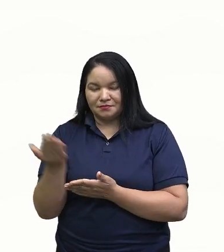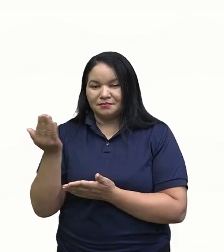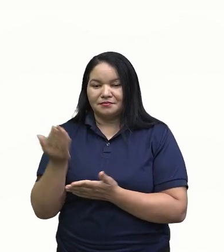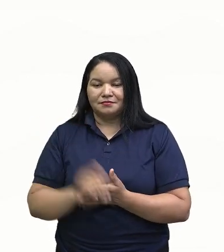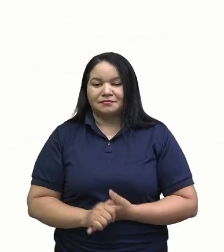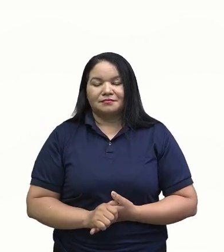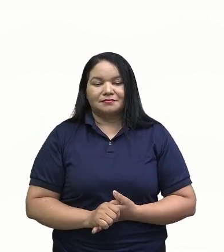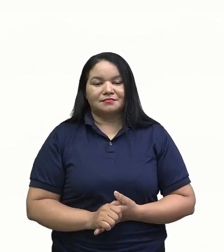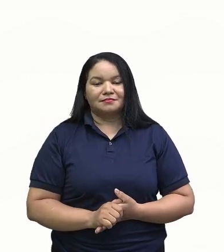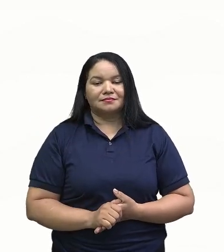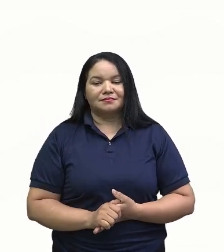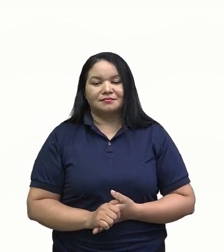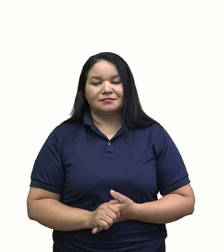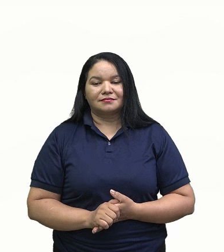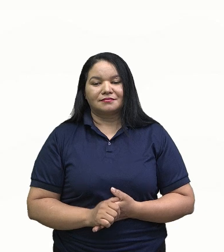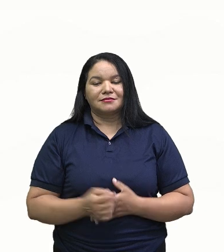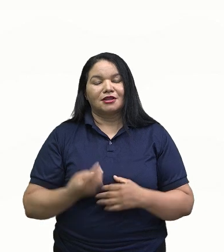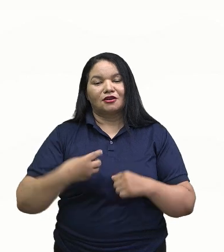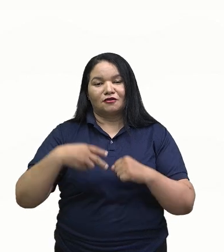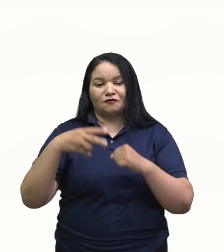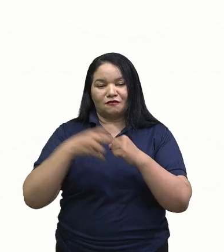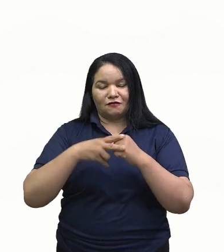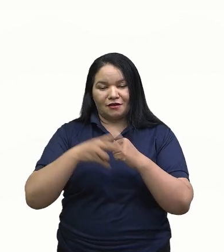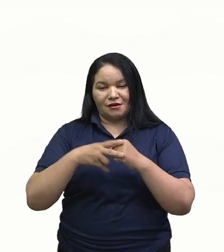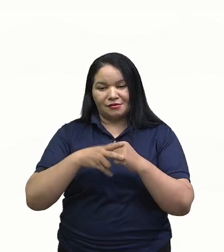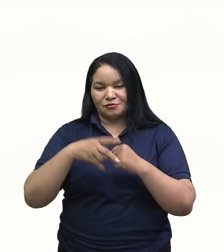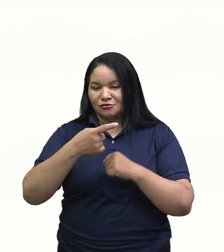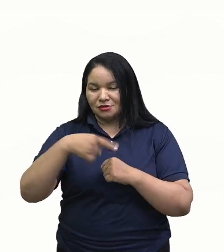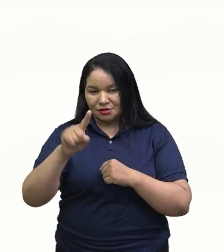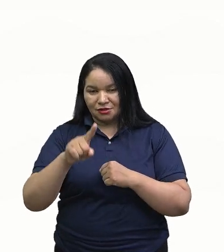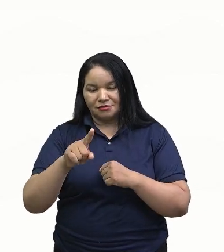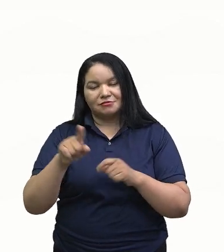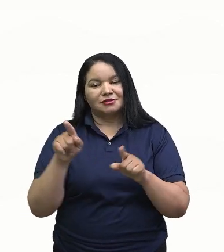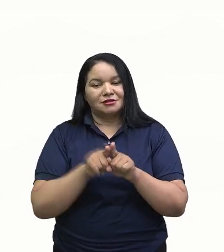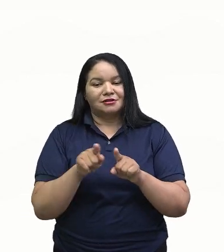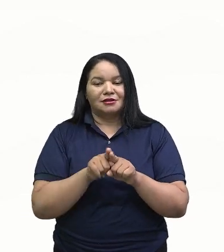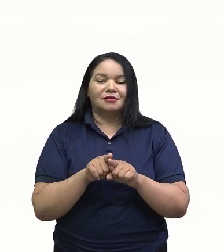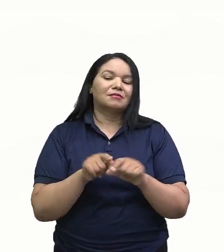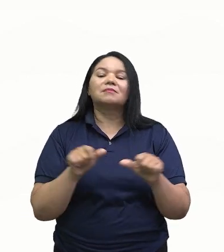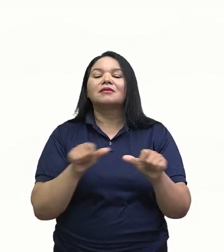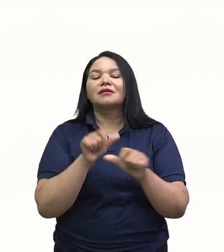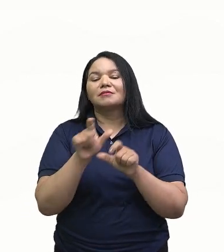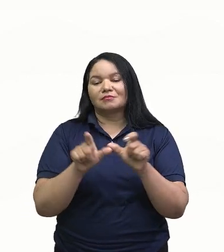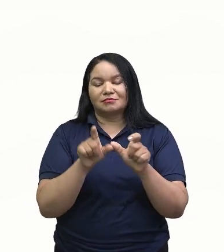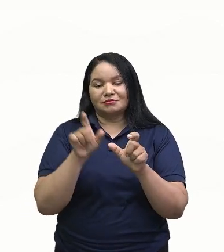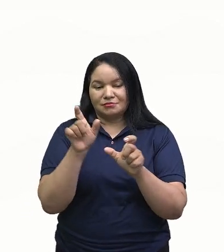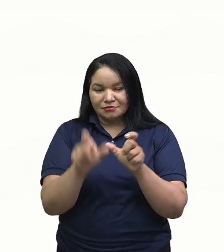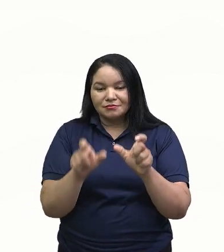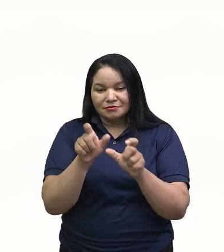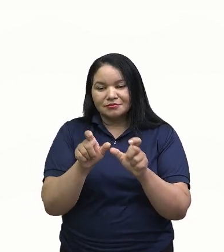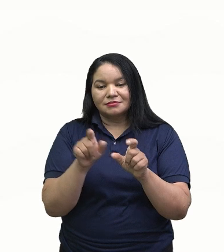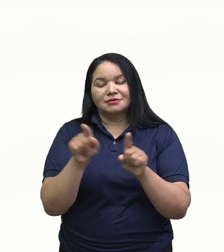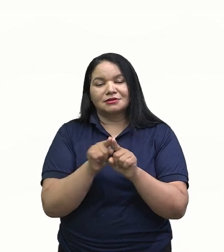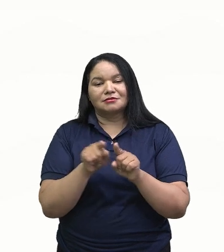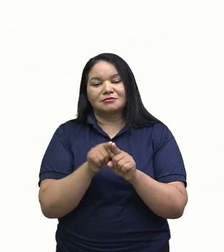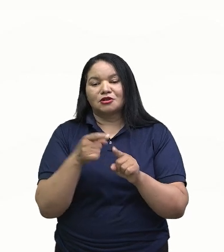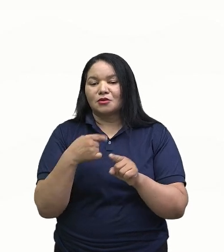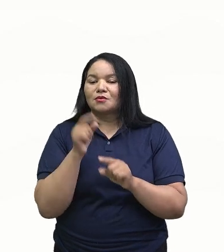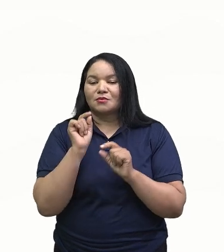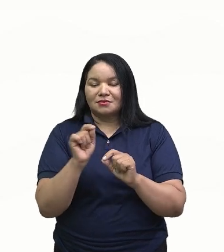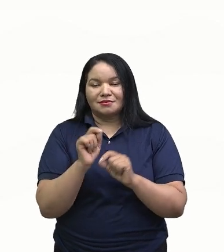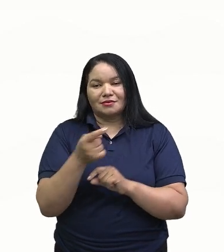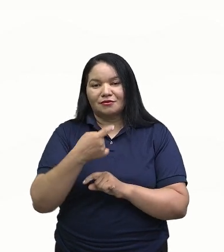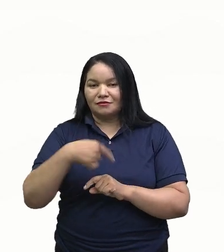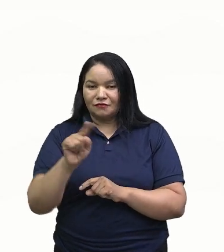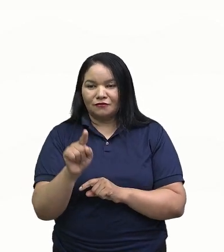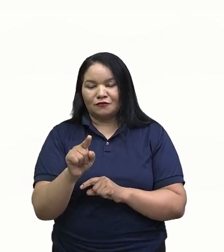escola. Então, o verbo ir, mais uma vez aqui, ó, ele está flexionado, né? Então, ele vai indicar